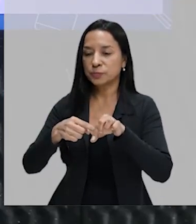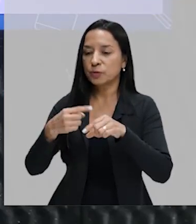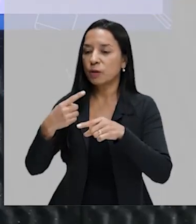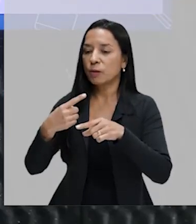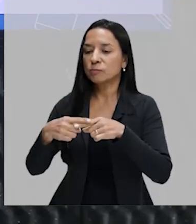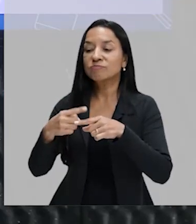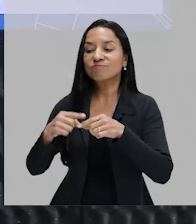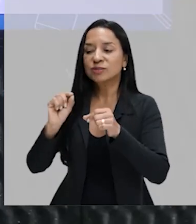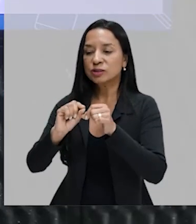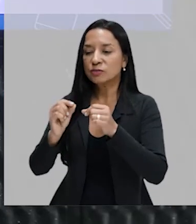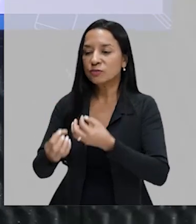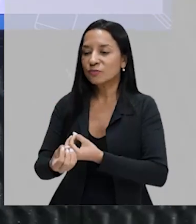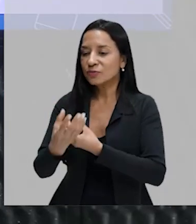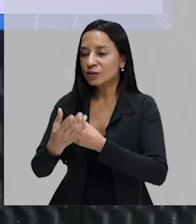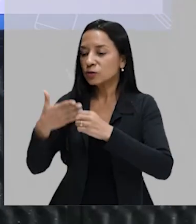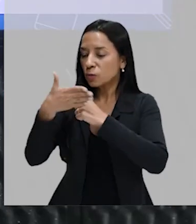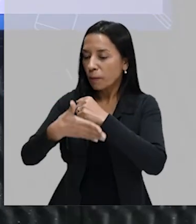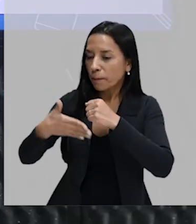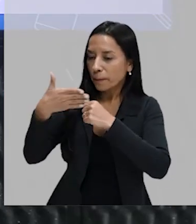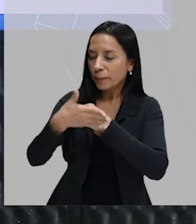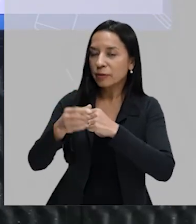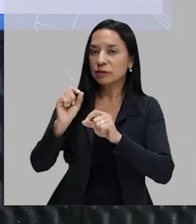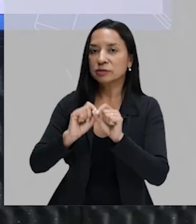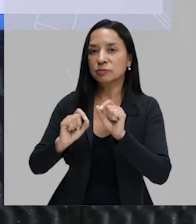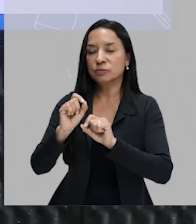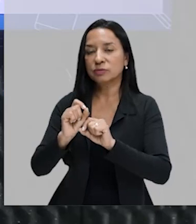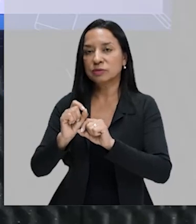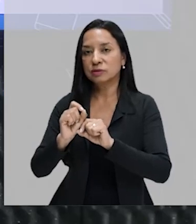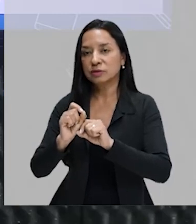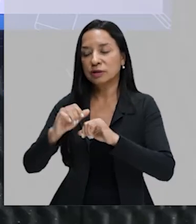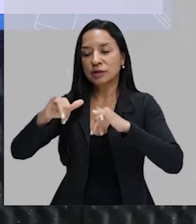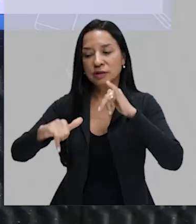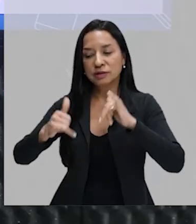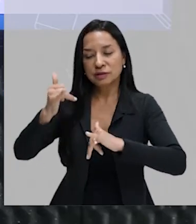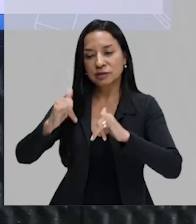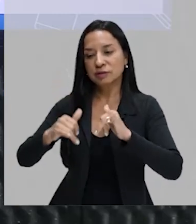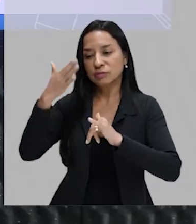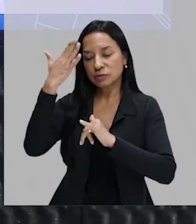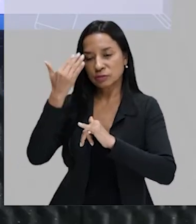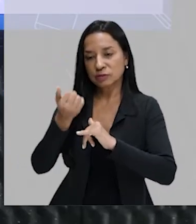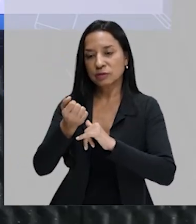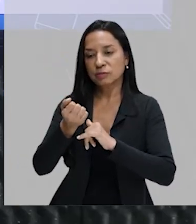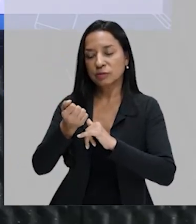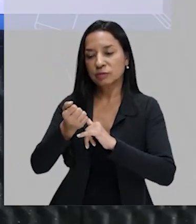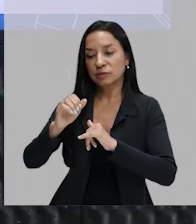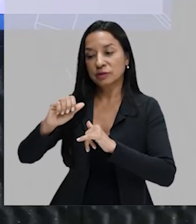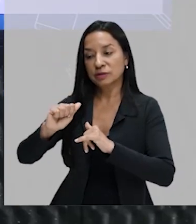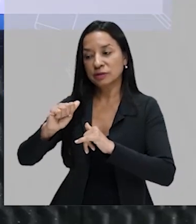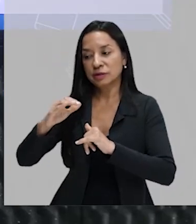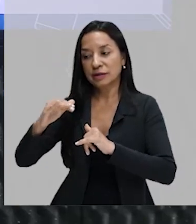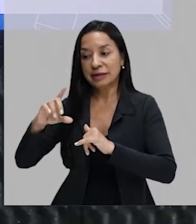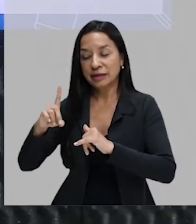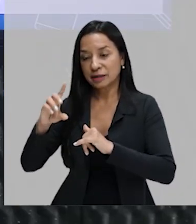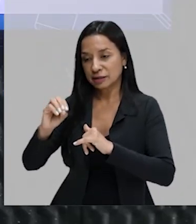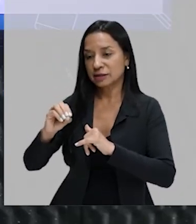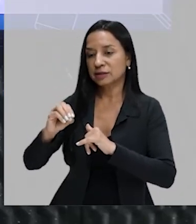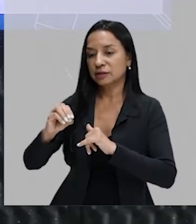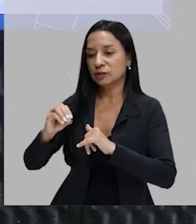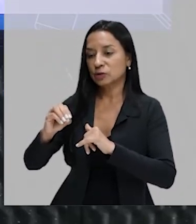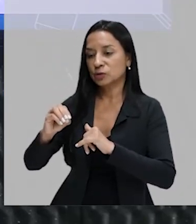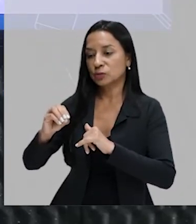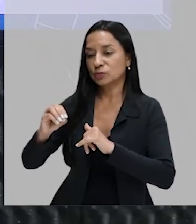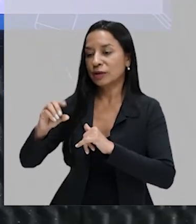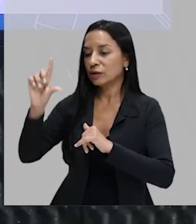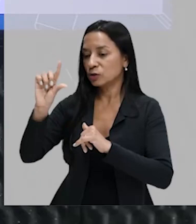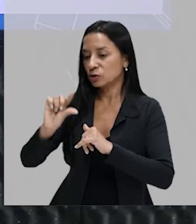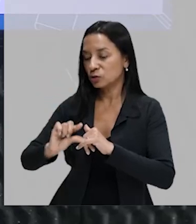pela próstata é básico. Então, veja, em química nós sabemos que o ácido é neutralizado pelo básico, né, por